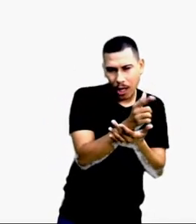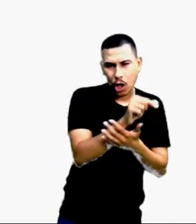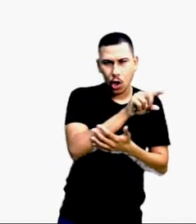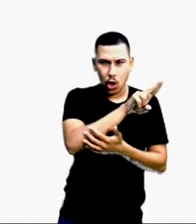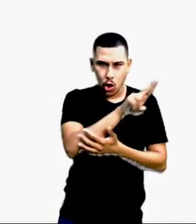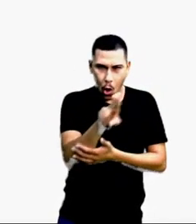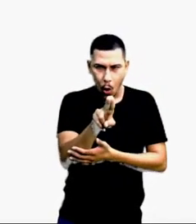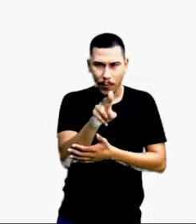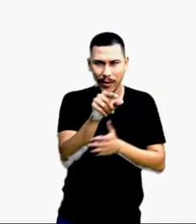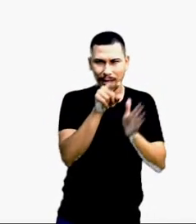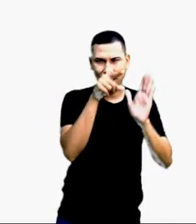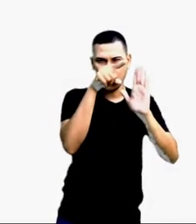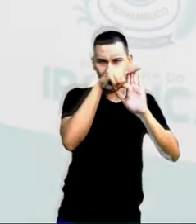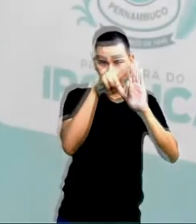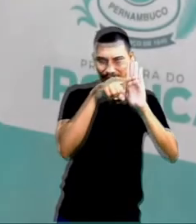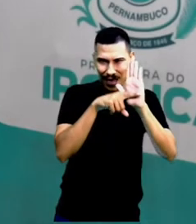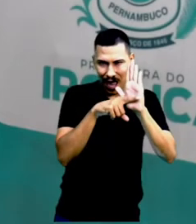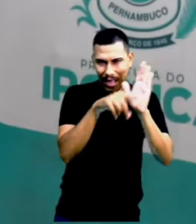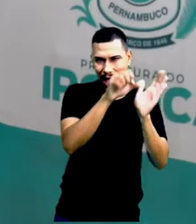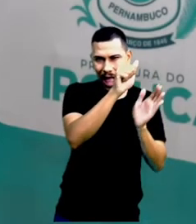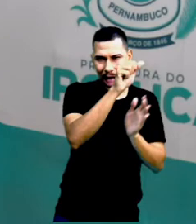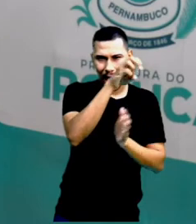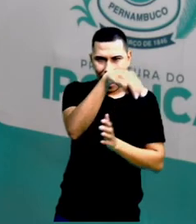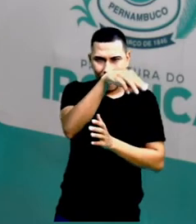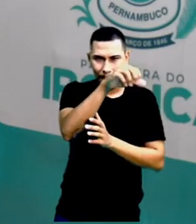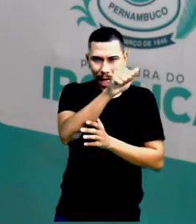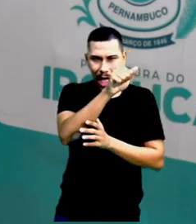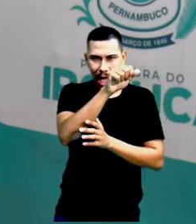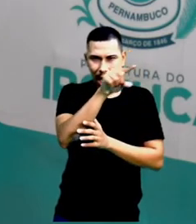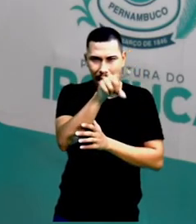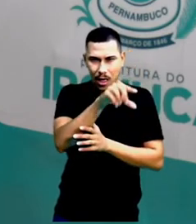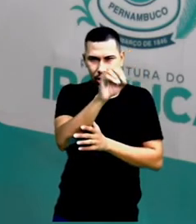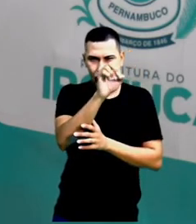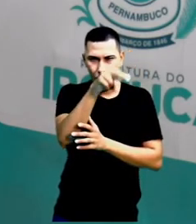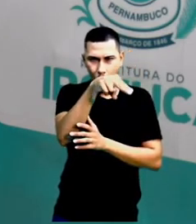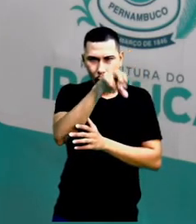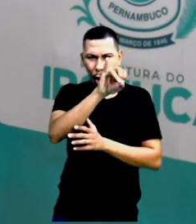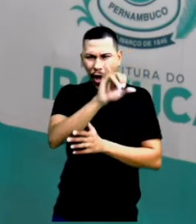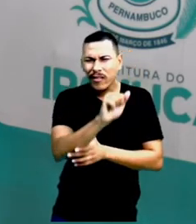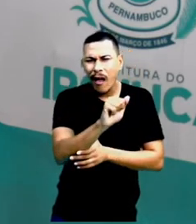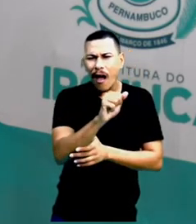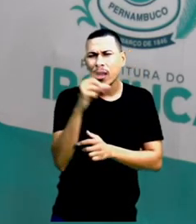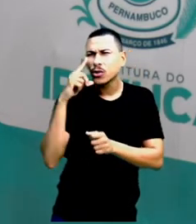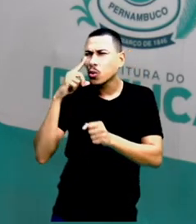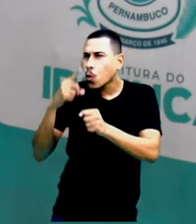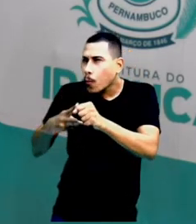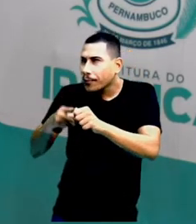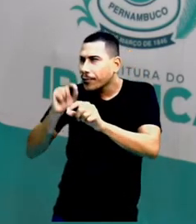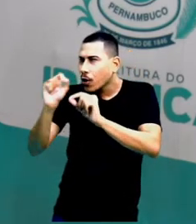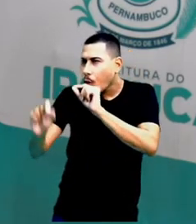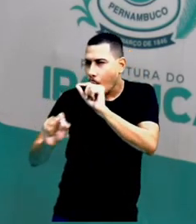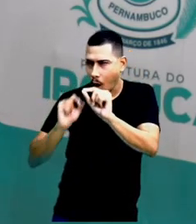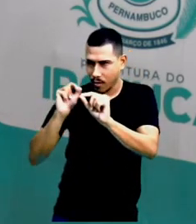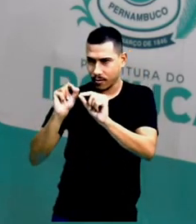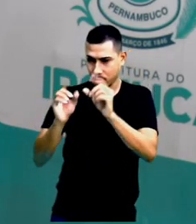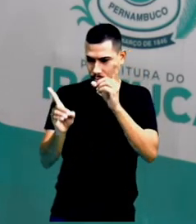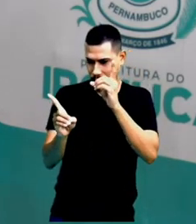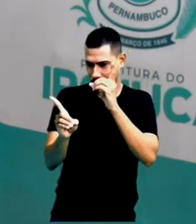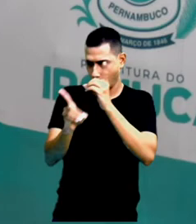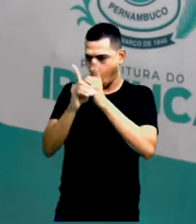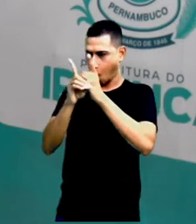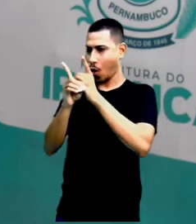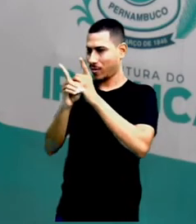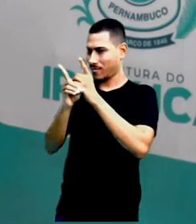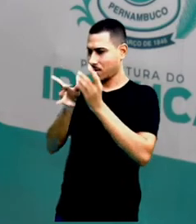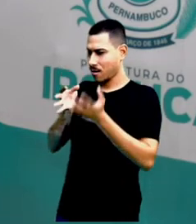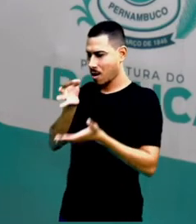amazonia.com.br Amazônia Por que foi que ela descobriu Catarina ela encontrou